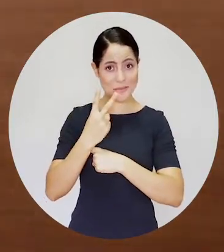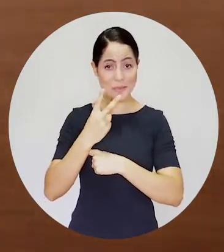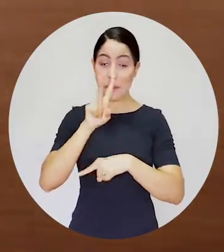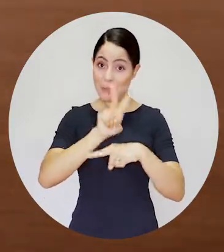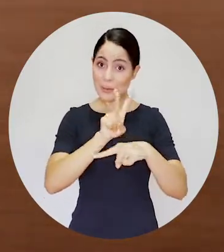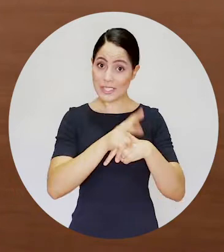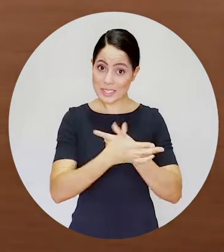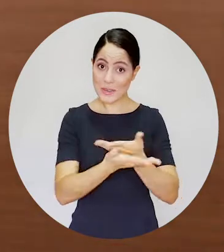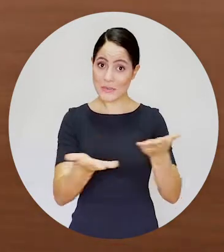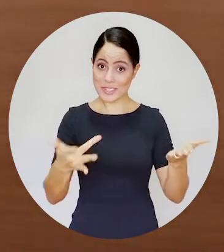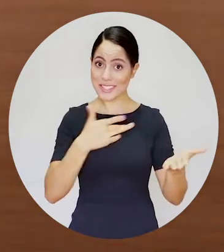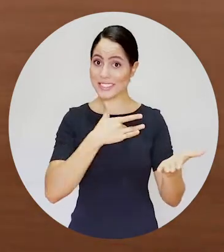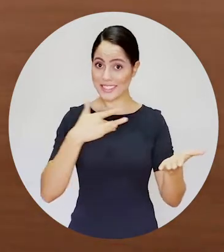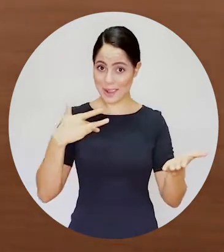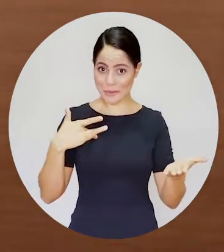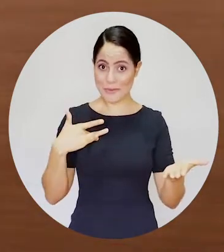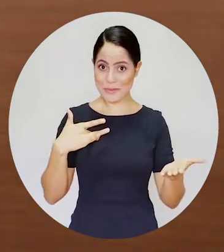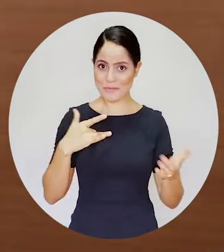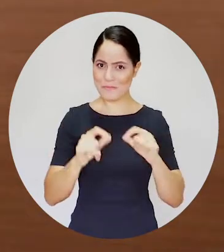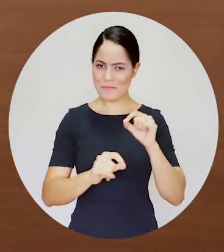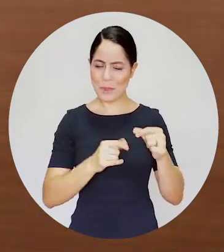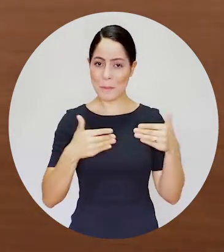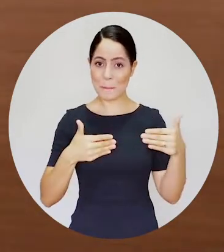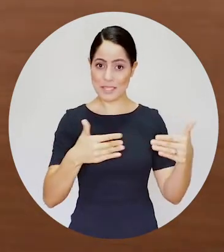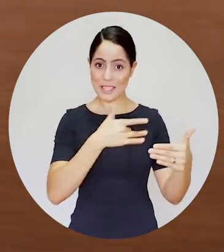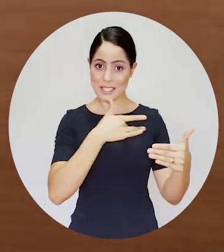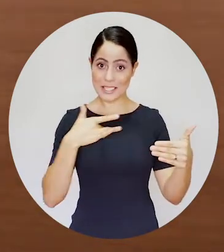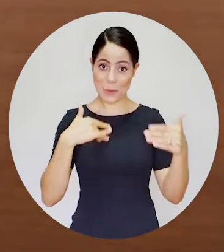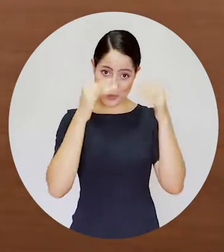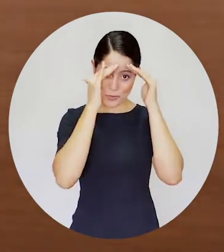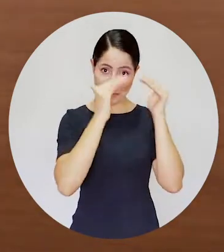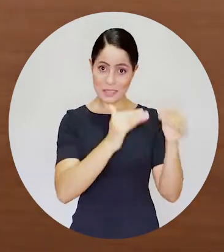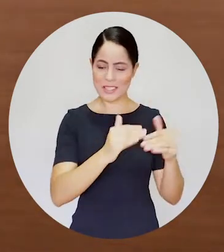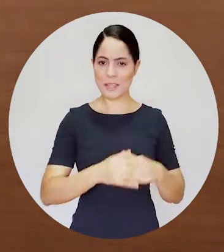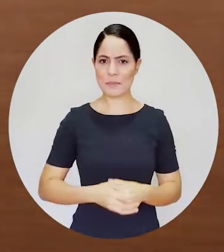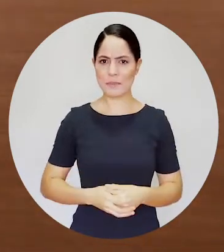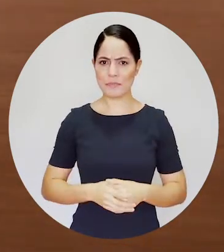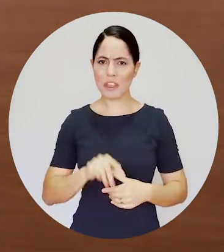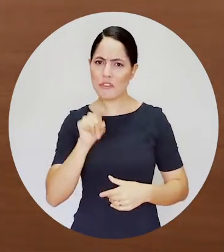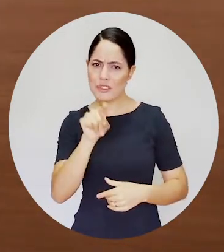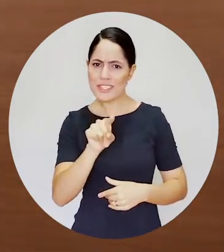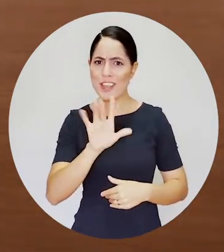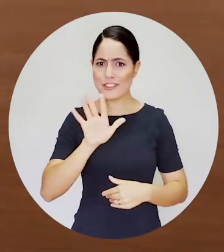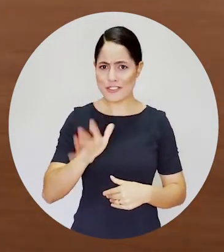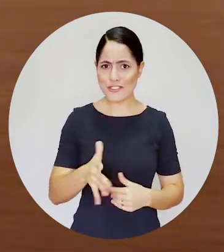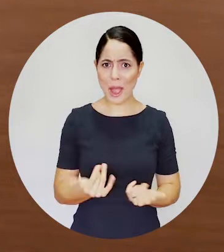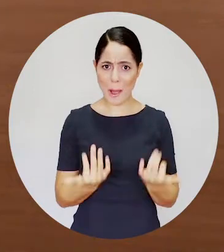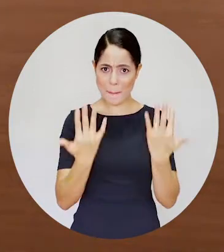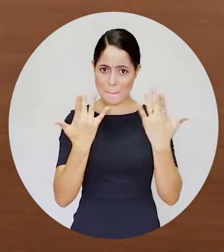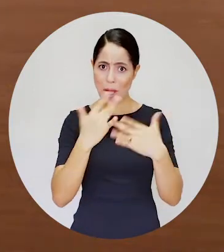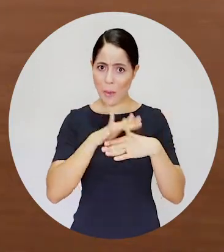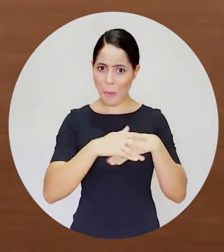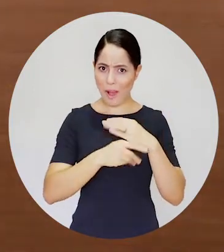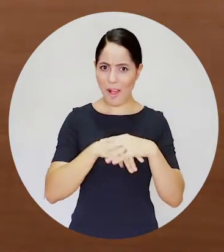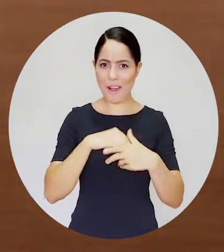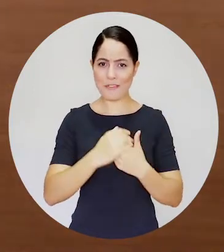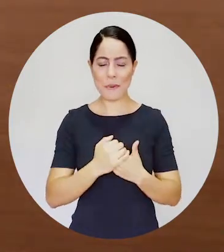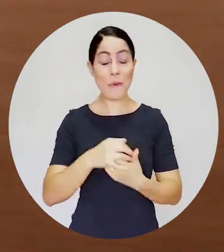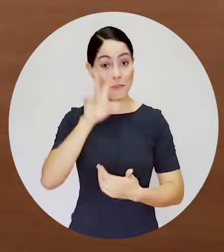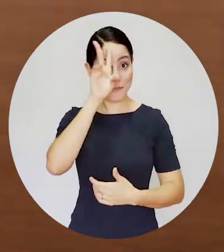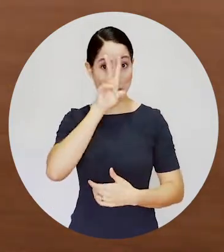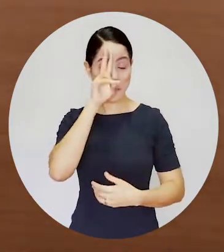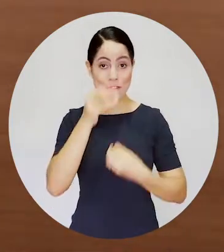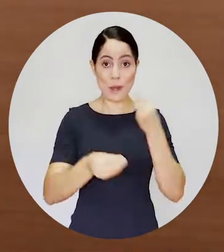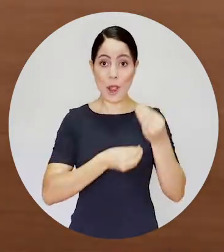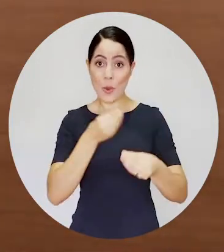sua saúde, seguindo sempre as recomendações do Ministério da Saúde. E você, já lavou as mãos hoje? Não custa